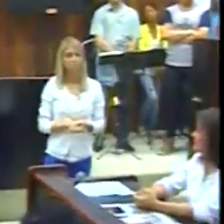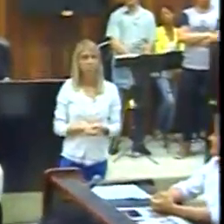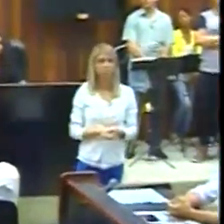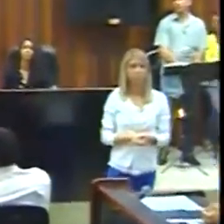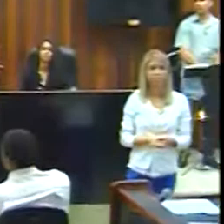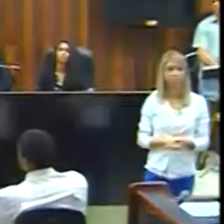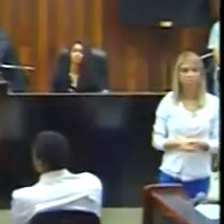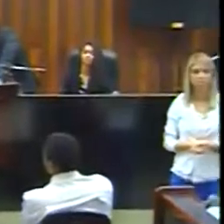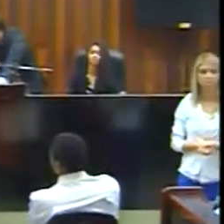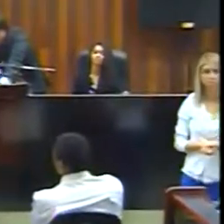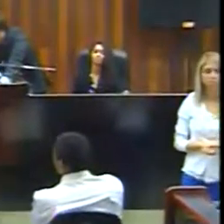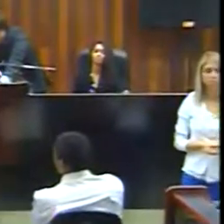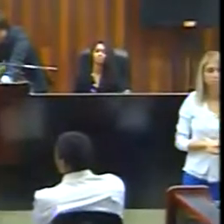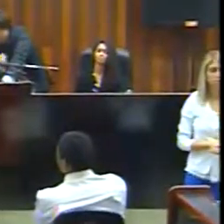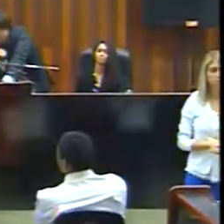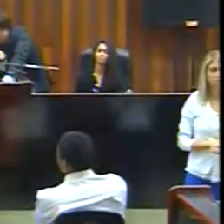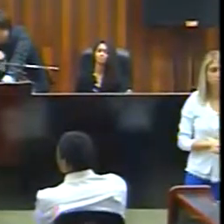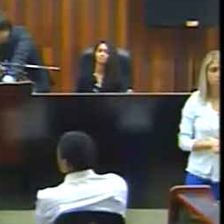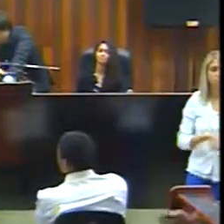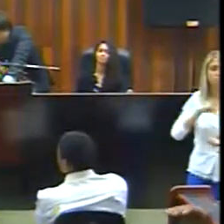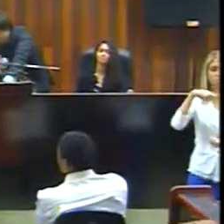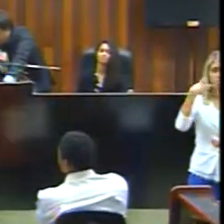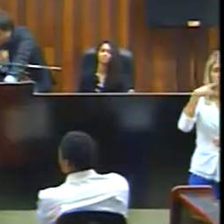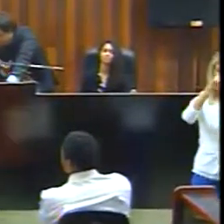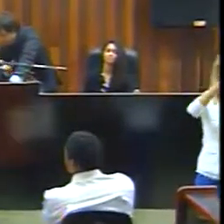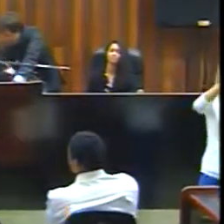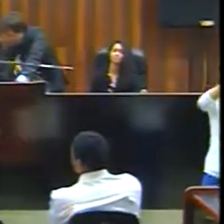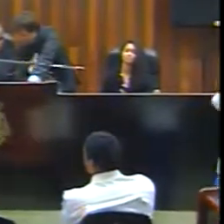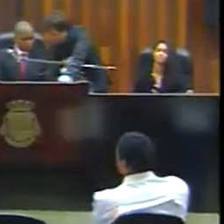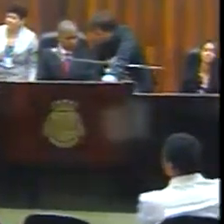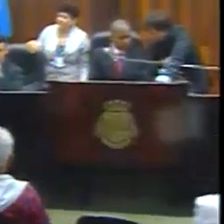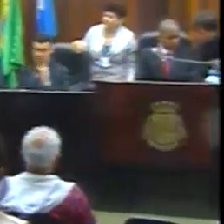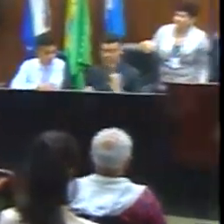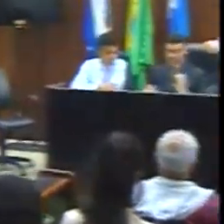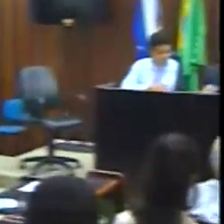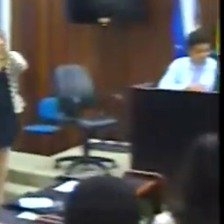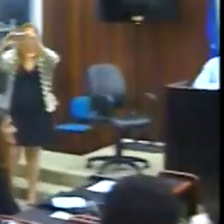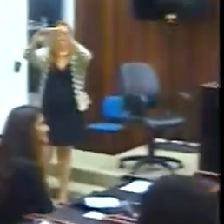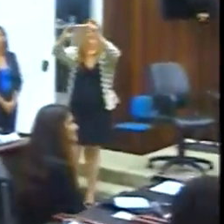Com a palavra, o nobre vereador Luiz Patrick da Silva Barbosa.